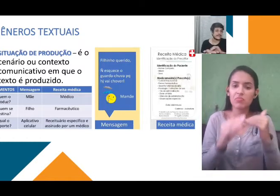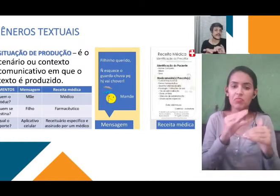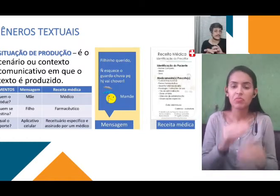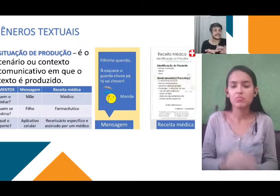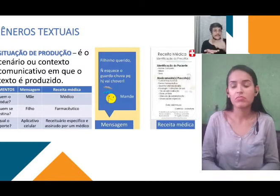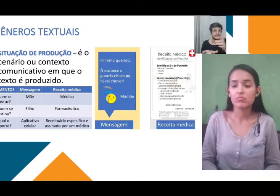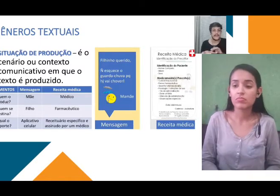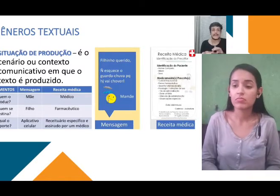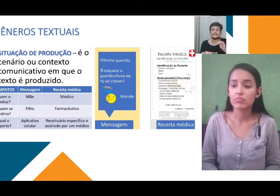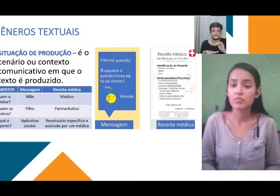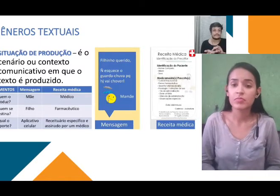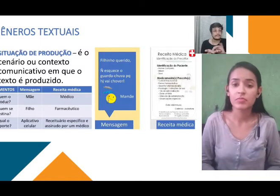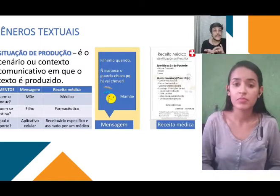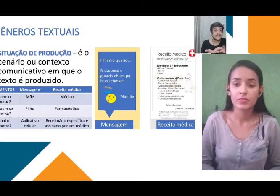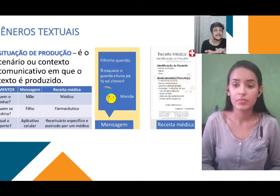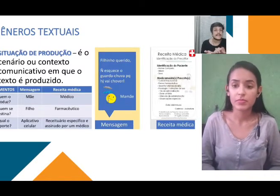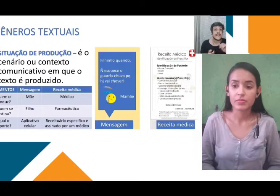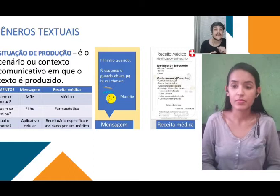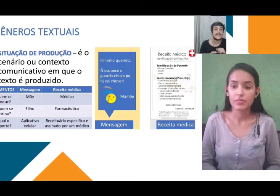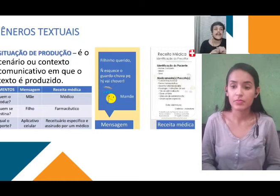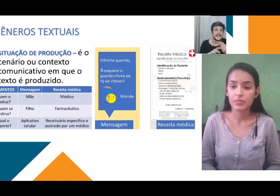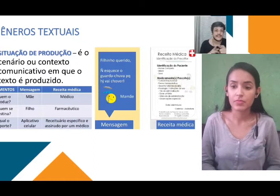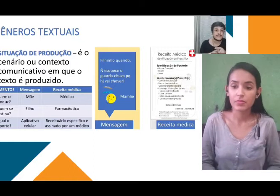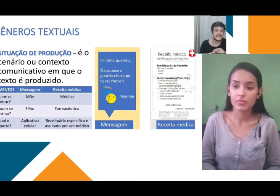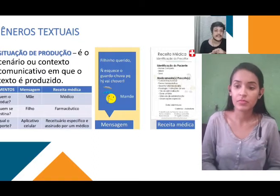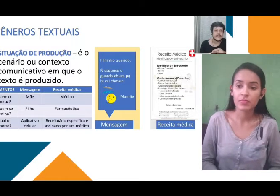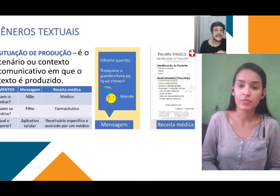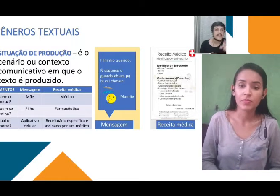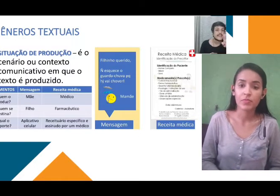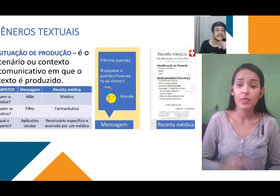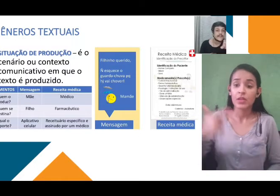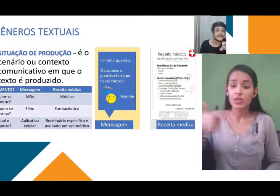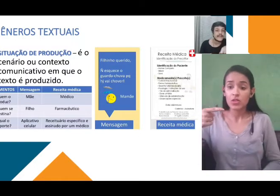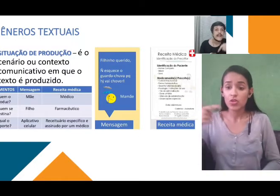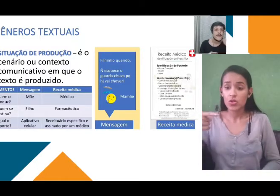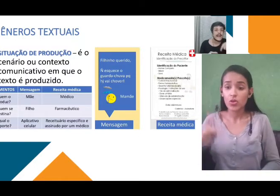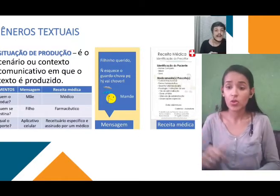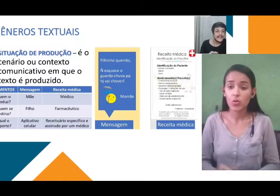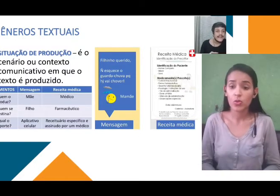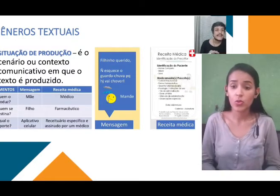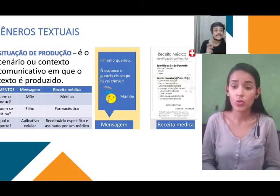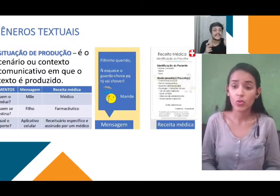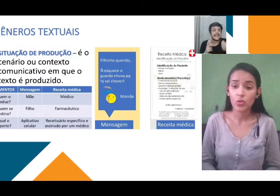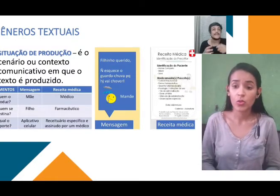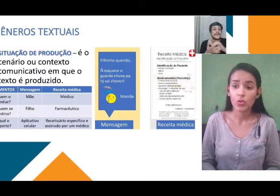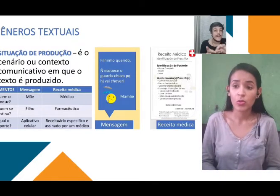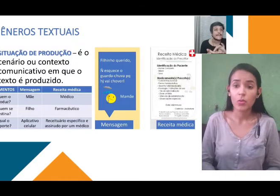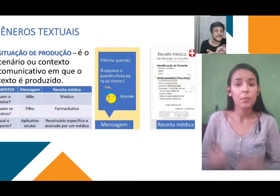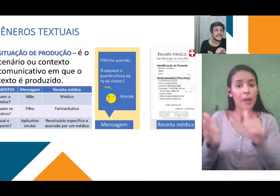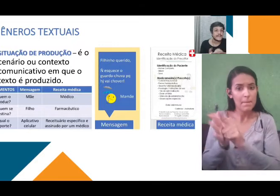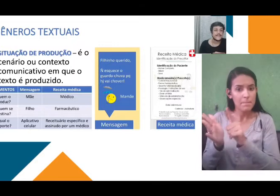se foi enviada via celular, né? Pelo desenho aí, a gente imagina que seja, né? Nós temos aqui uma carinha, um desenho,